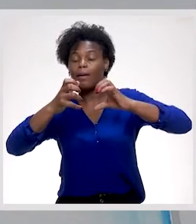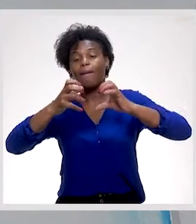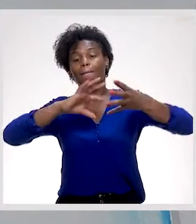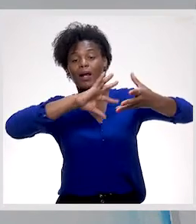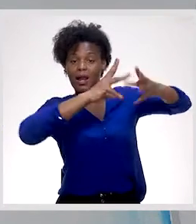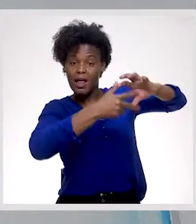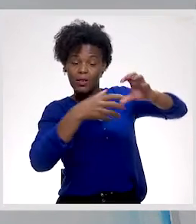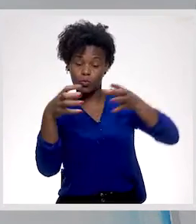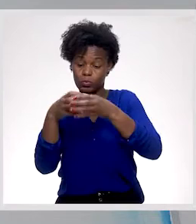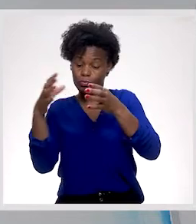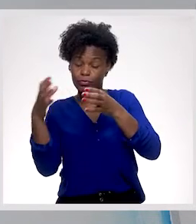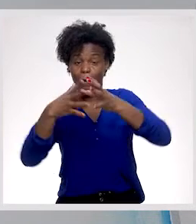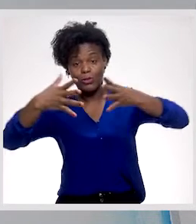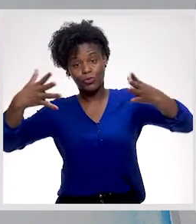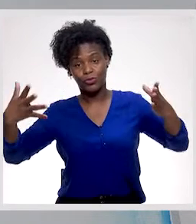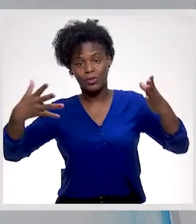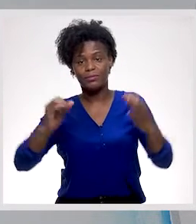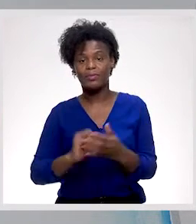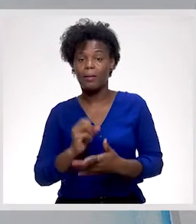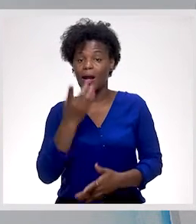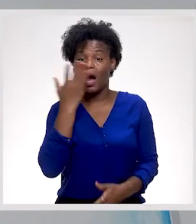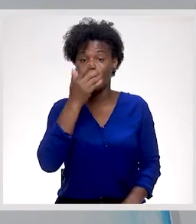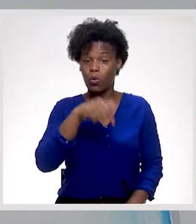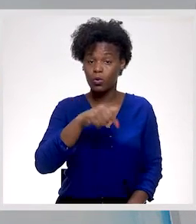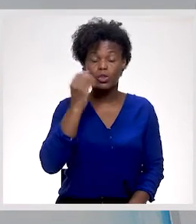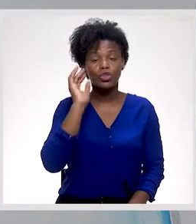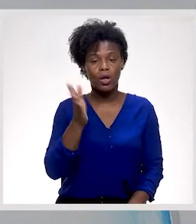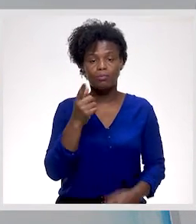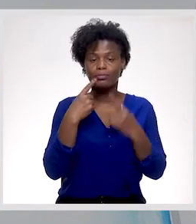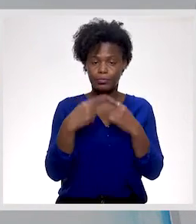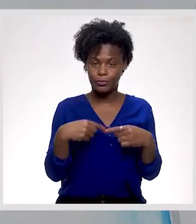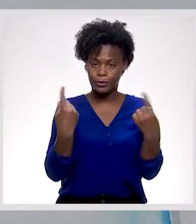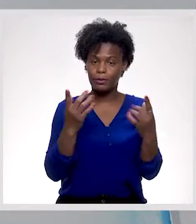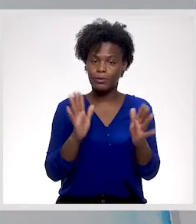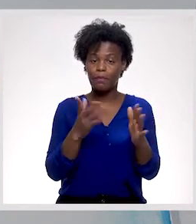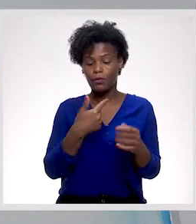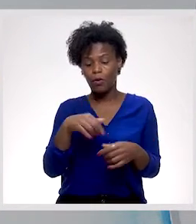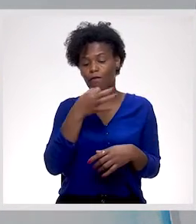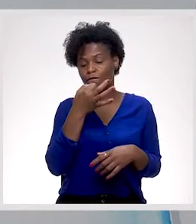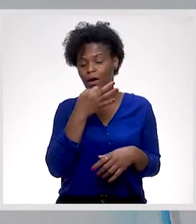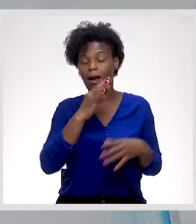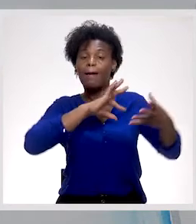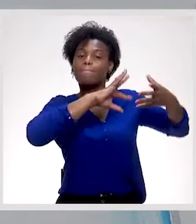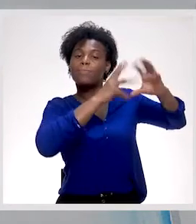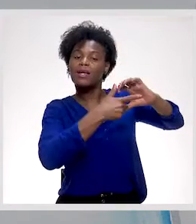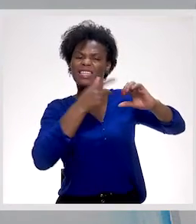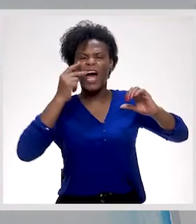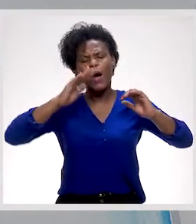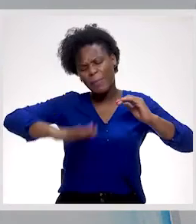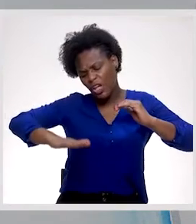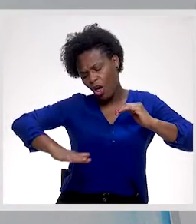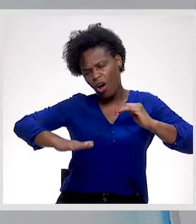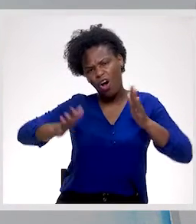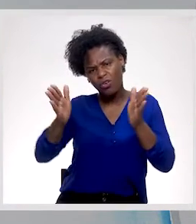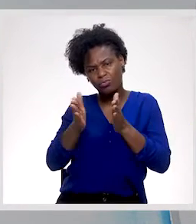hoje, conforme já foi anunciado, nós vamos falar a respeito dos planetas anões. Não se